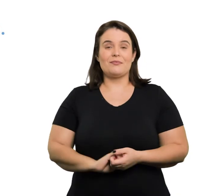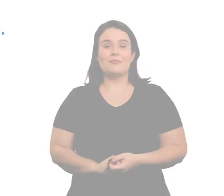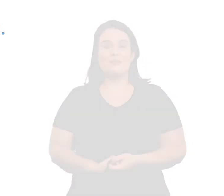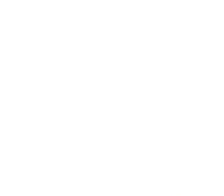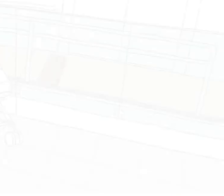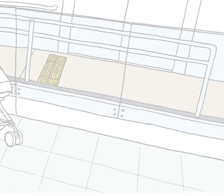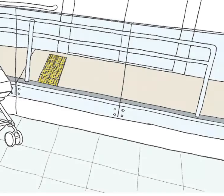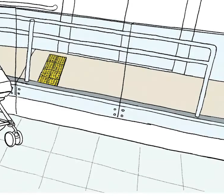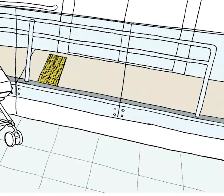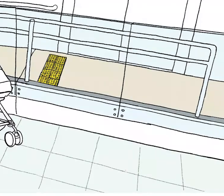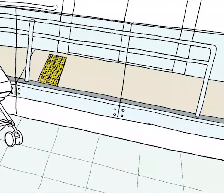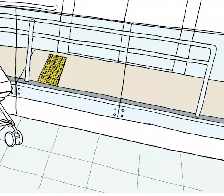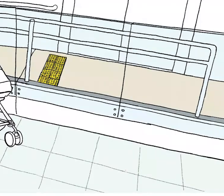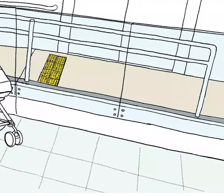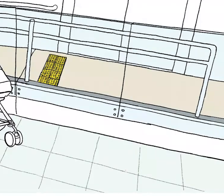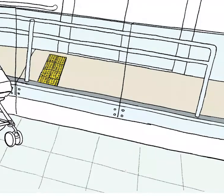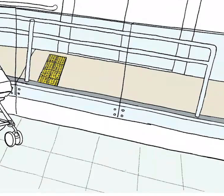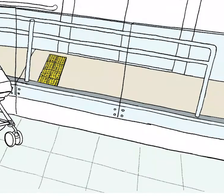inclinação.